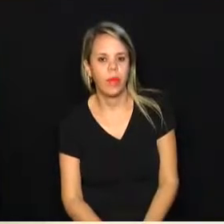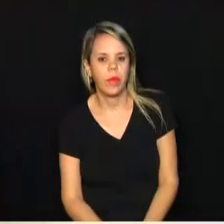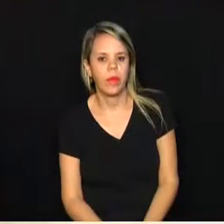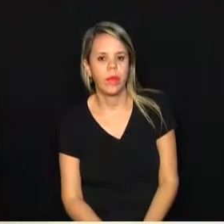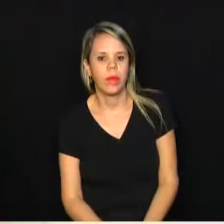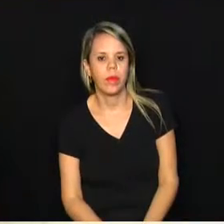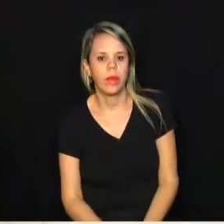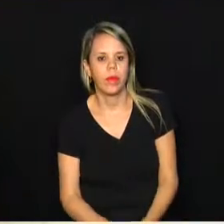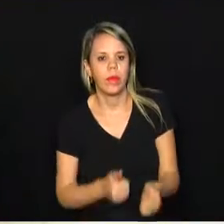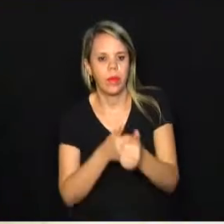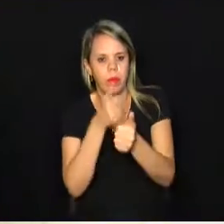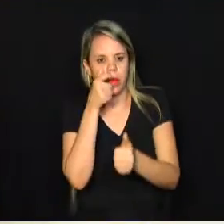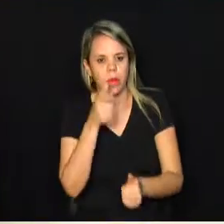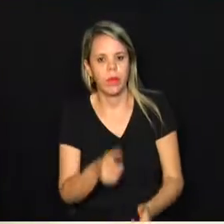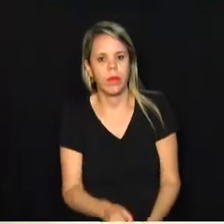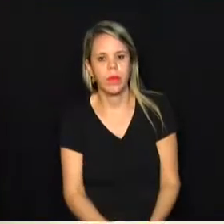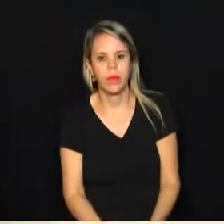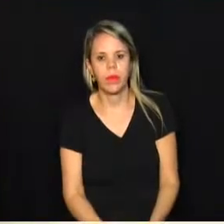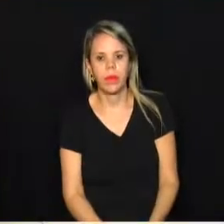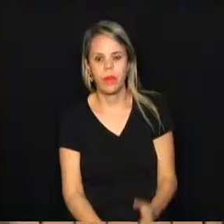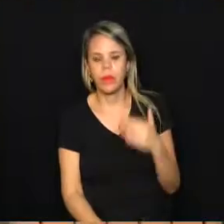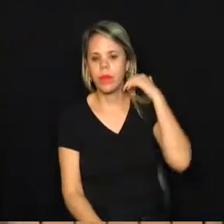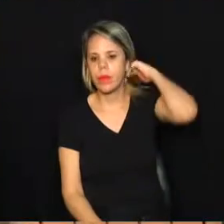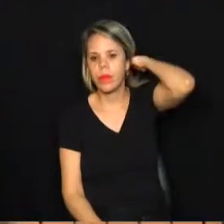comunicacau@campinas.sp.leg.br. Vamos acompanhar.